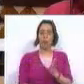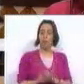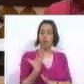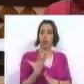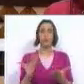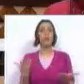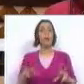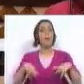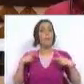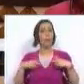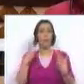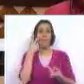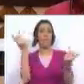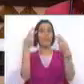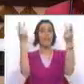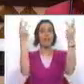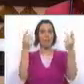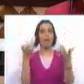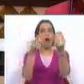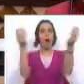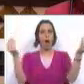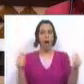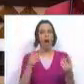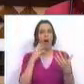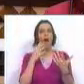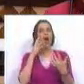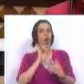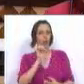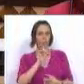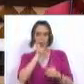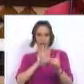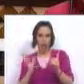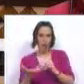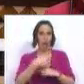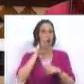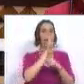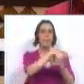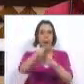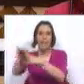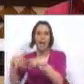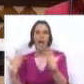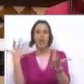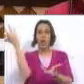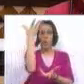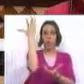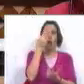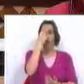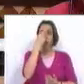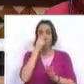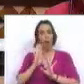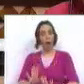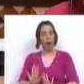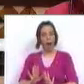porque o património vivo, em muitos casos de inegável valor ecológico, paisagístico, cultural e histórico,